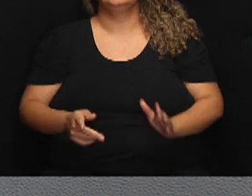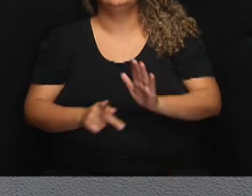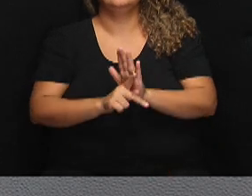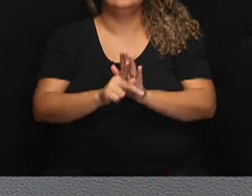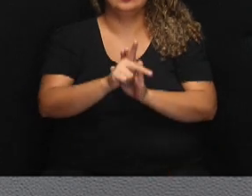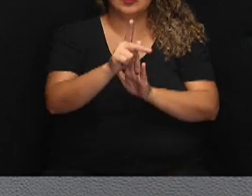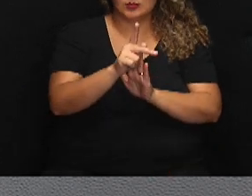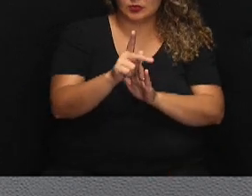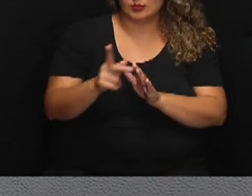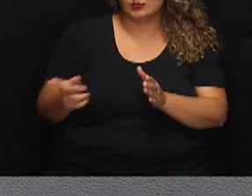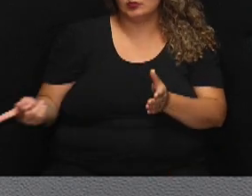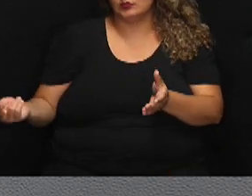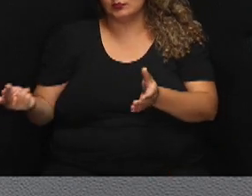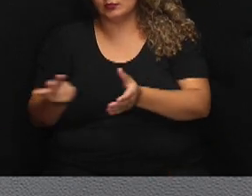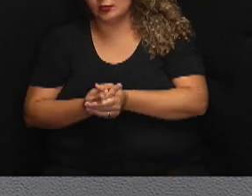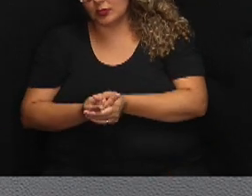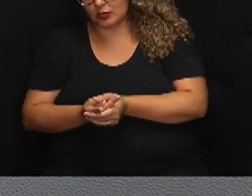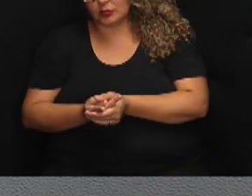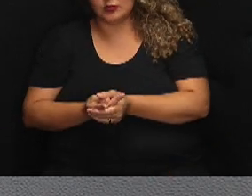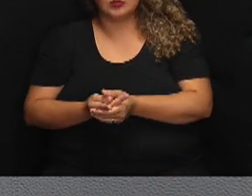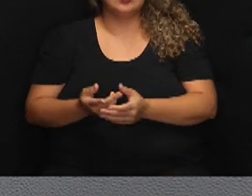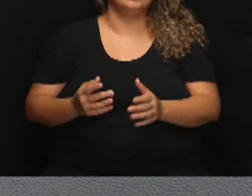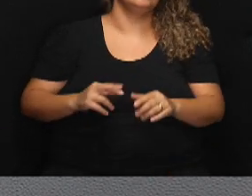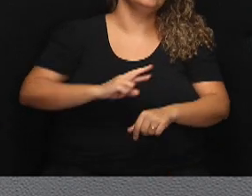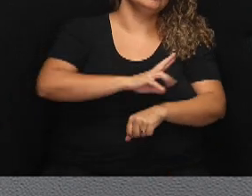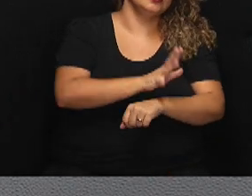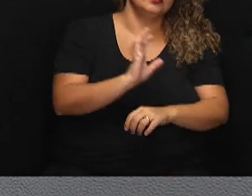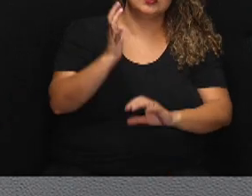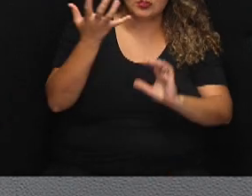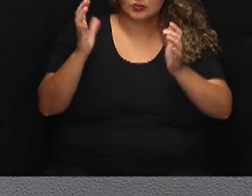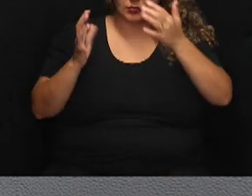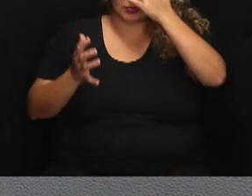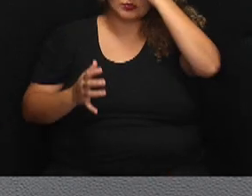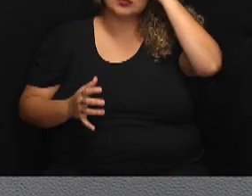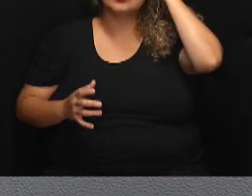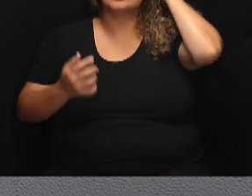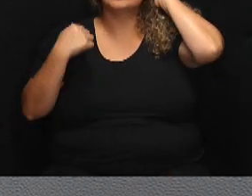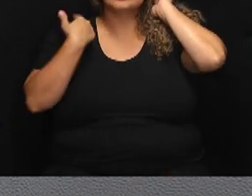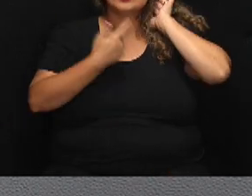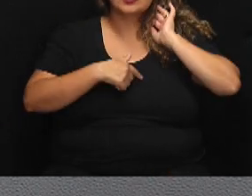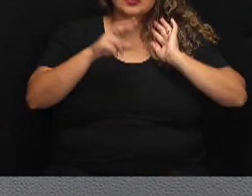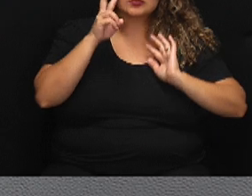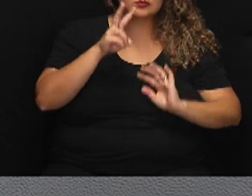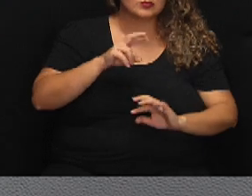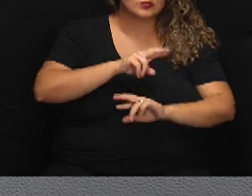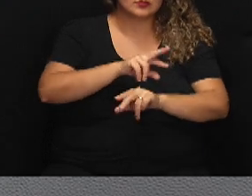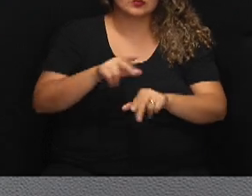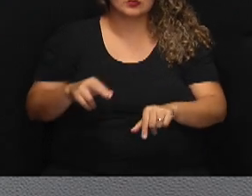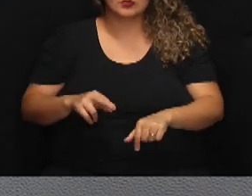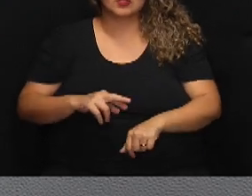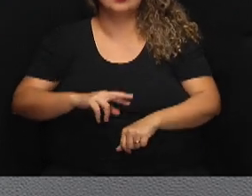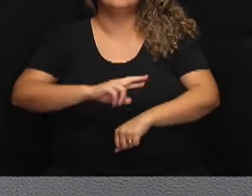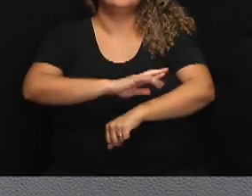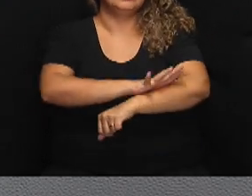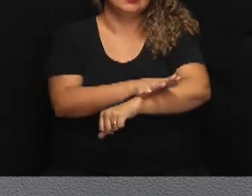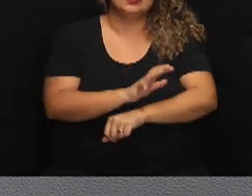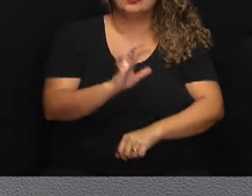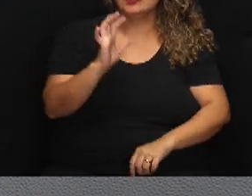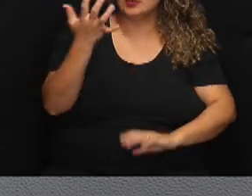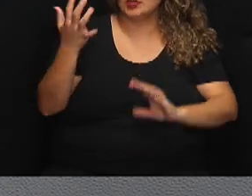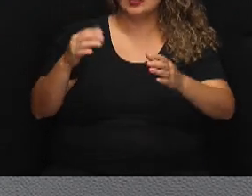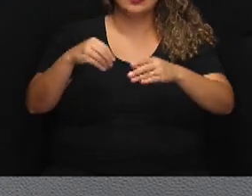denúncias, principalmente de racismo que tem acontecido. A gente tem visto diversos casos de racismo acontecendo